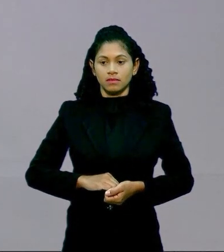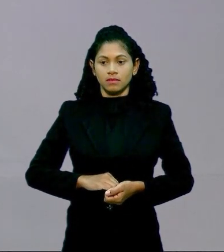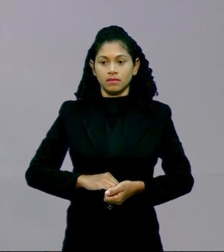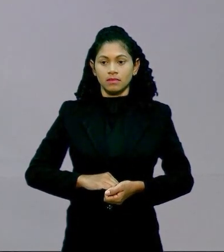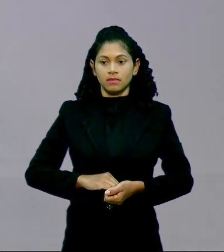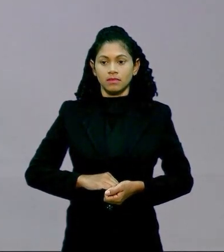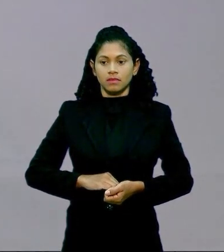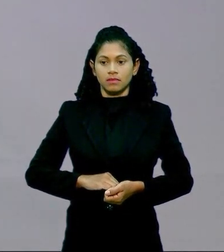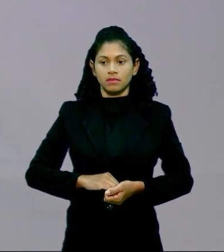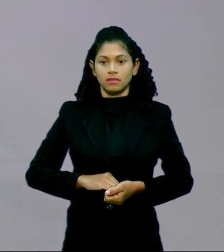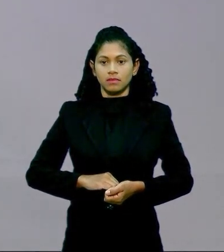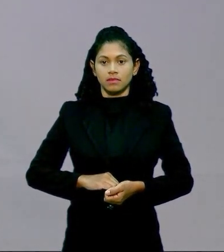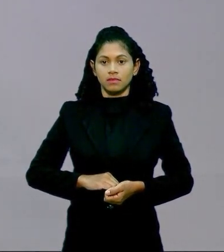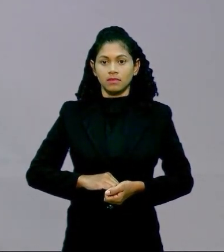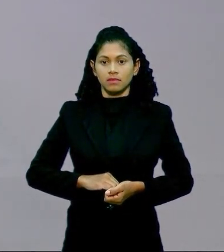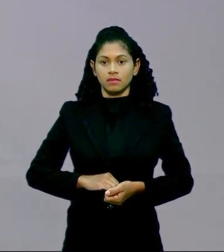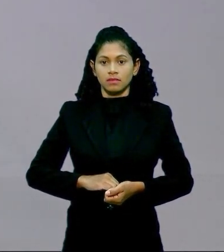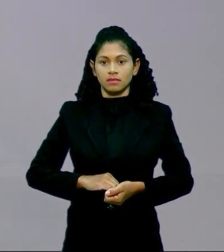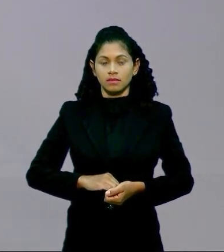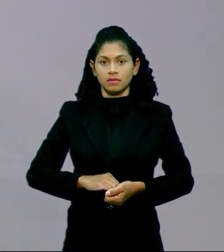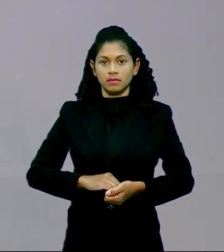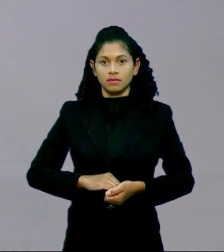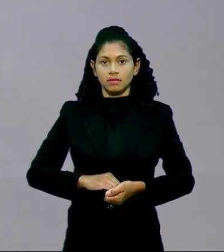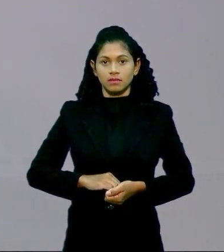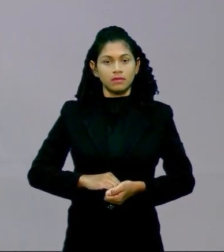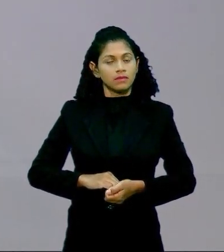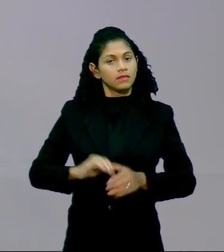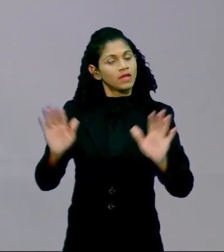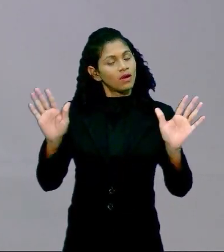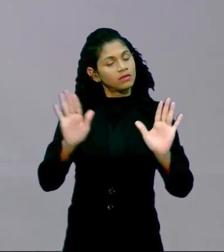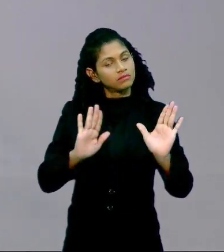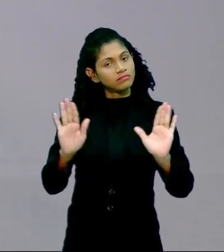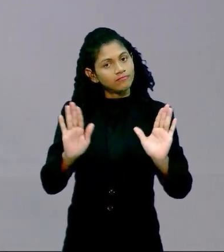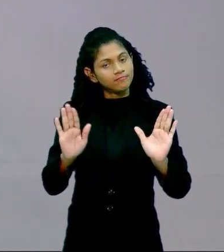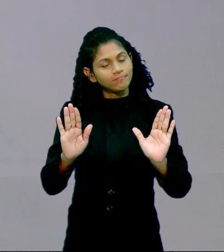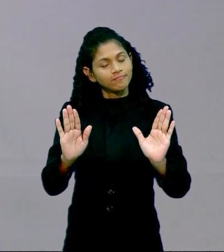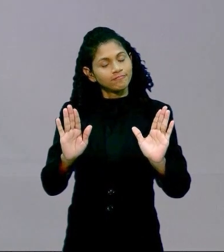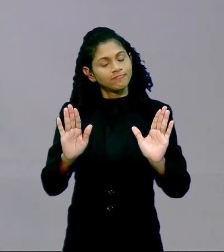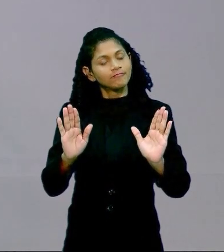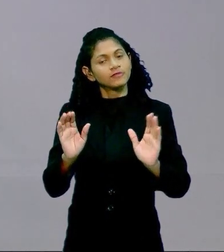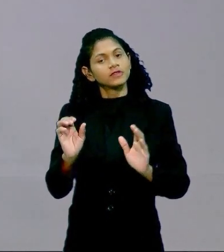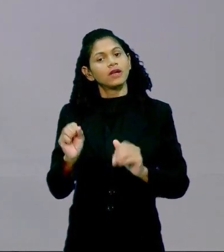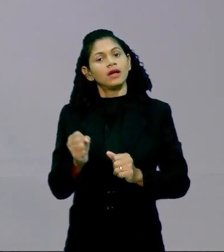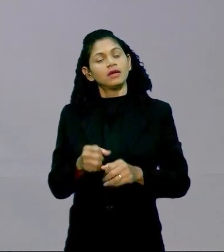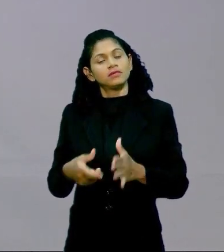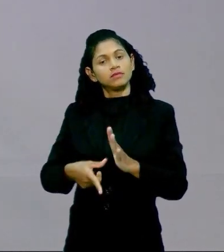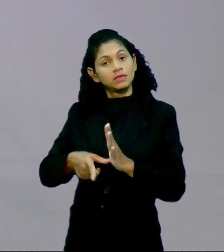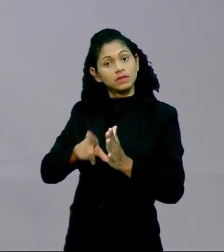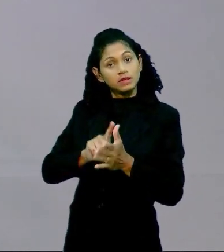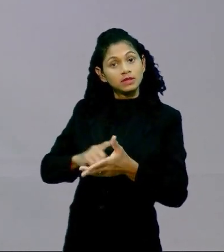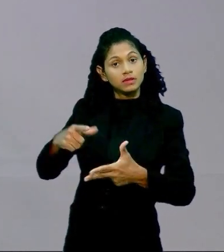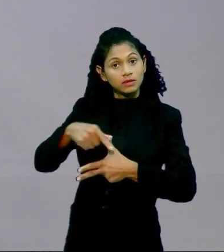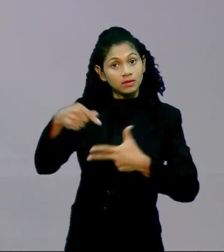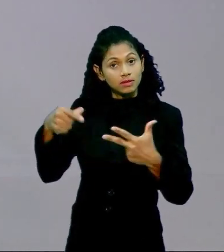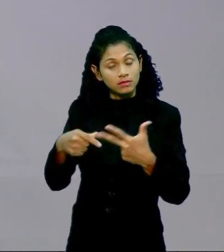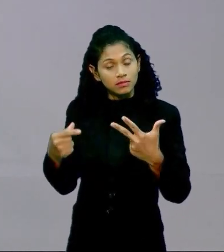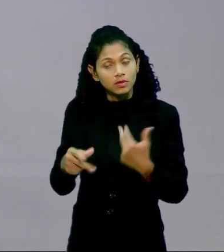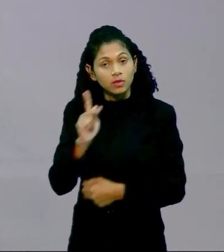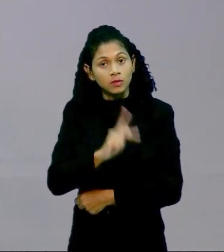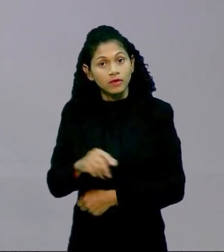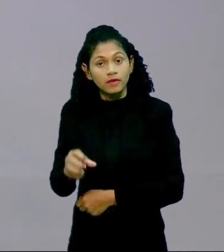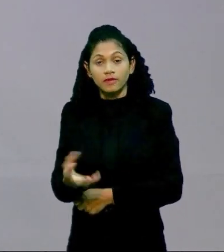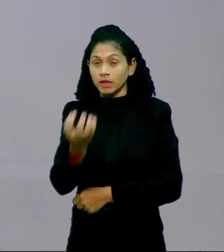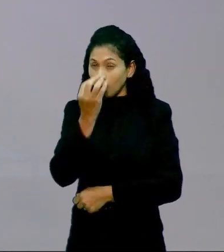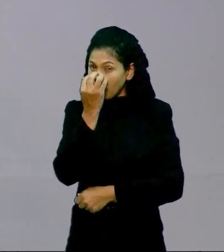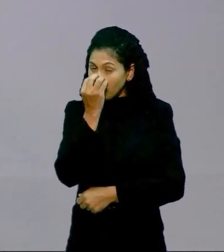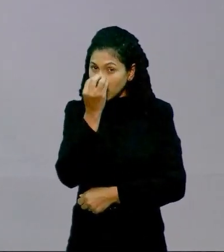língua espanhola. Vamos a estudar? Olá, galerinha do Pré-ENEM, tudo bem? Eu sou o professor Daniel, professor de